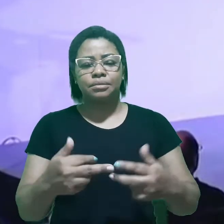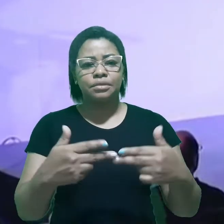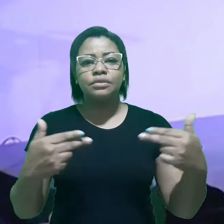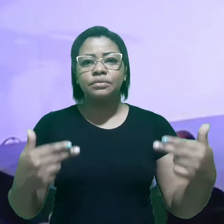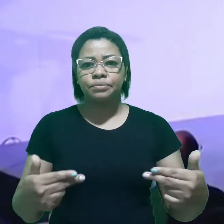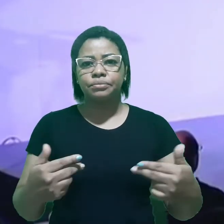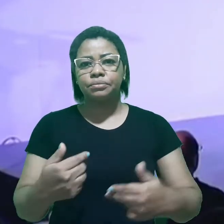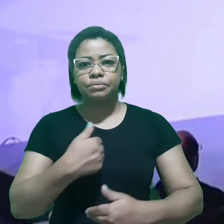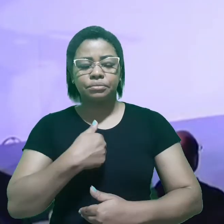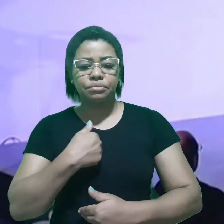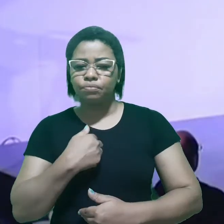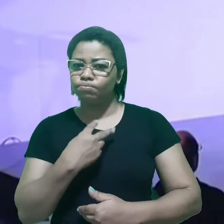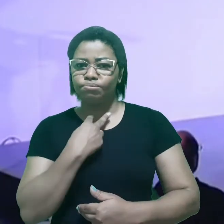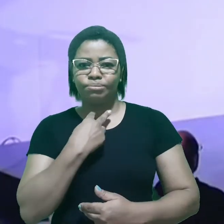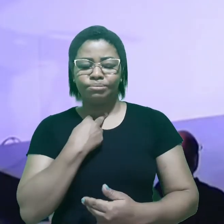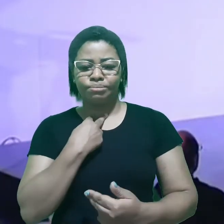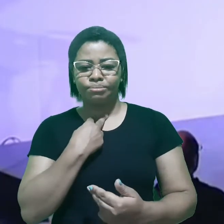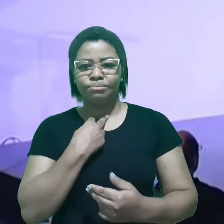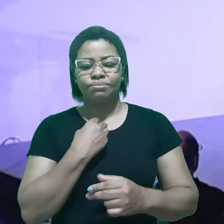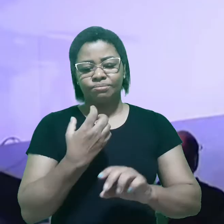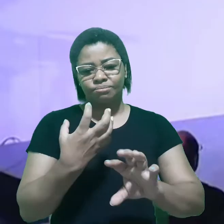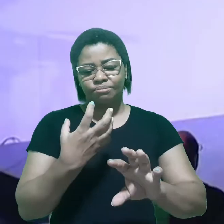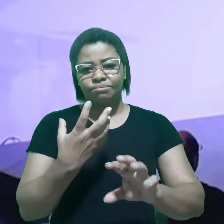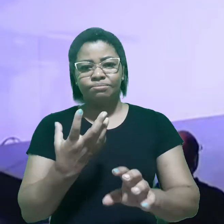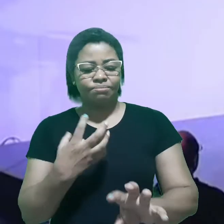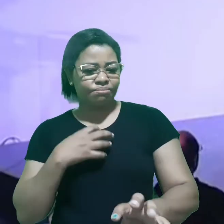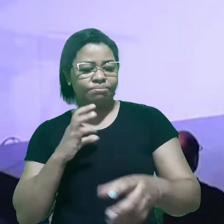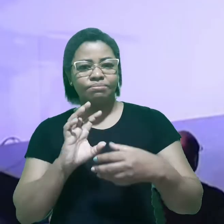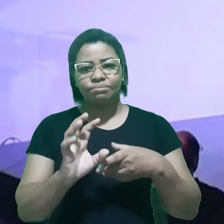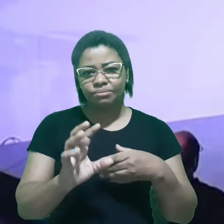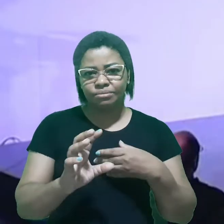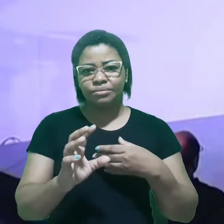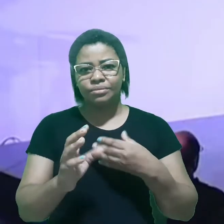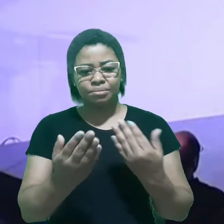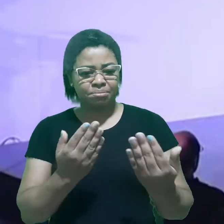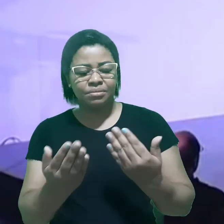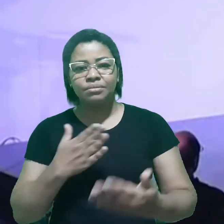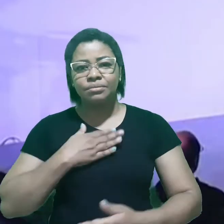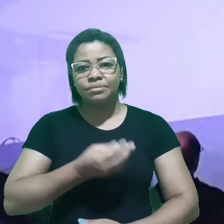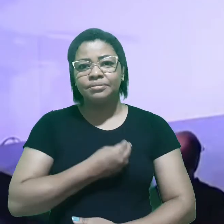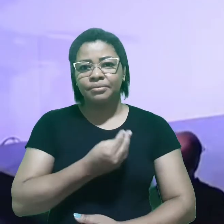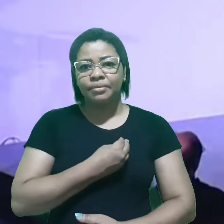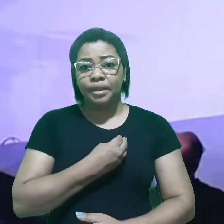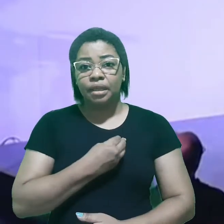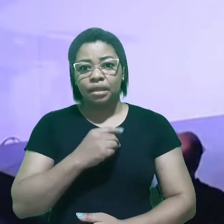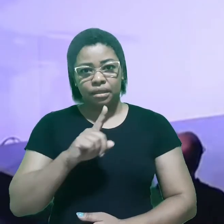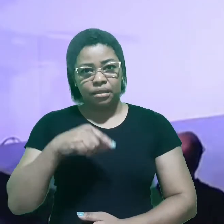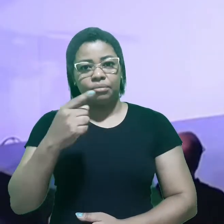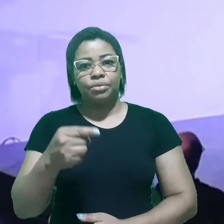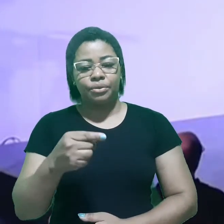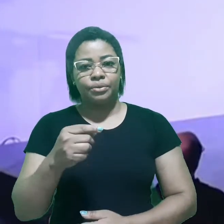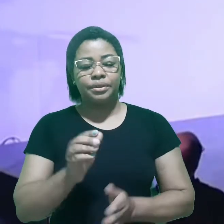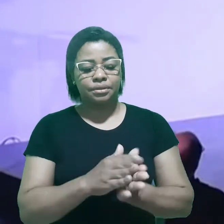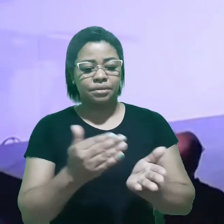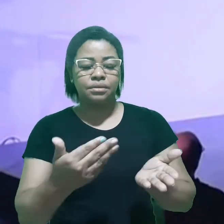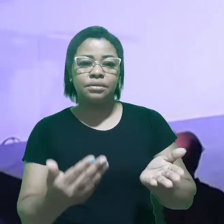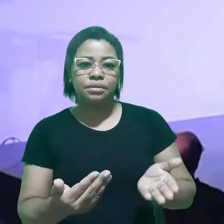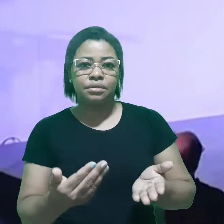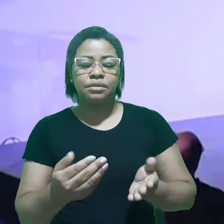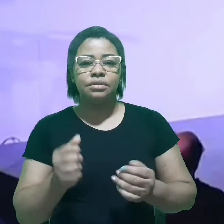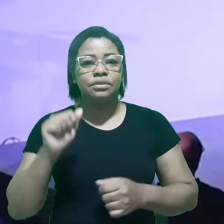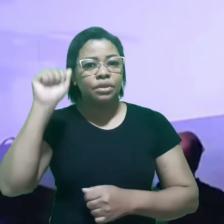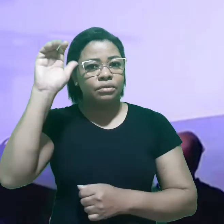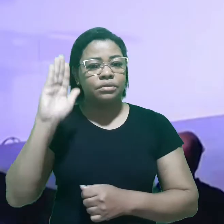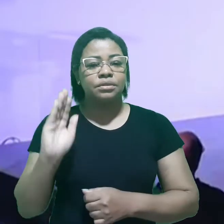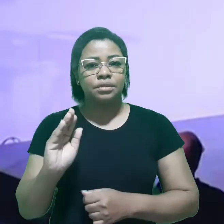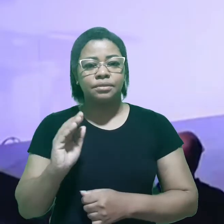identificar. As coisas mudaram quando eu descobri os livros africanos. Não havia muitos disponíveis e não eram tão fáceis de encontrar quanto